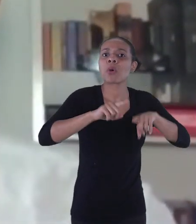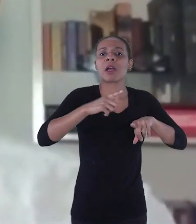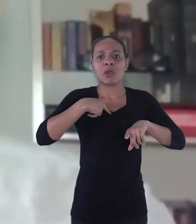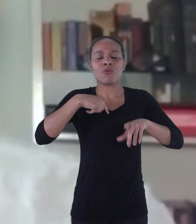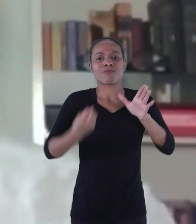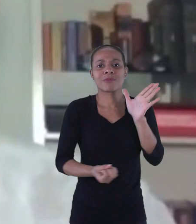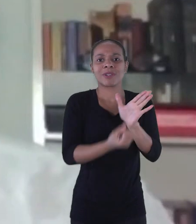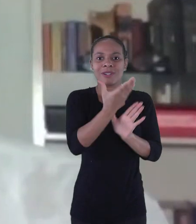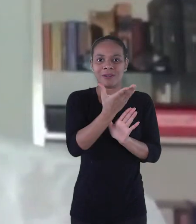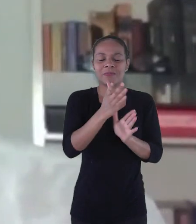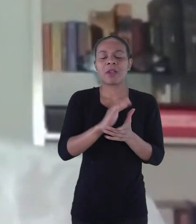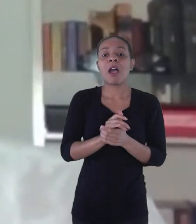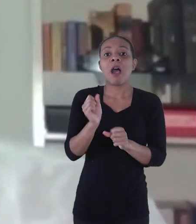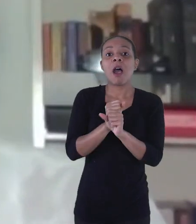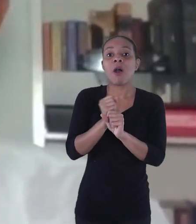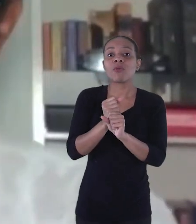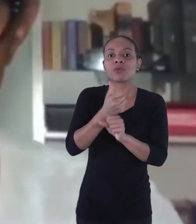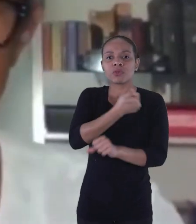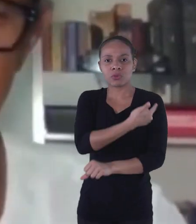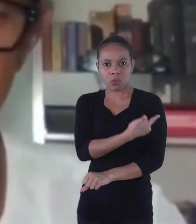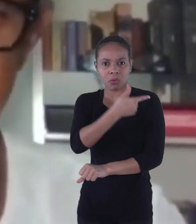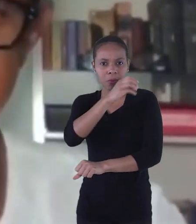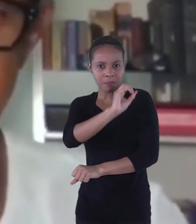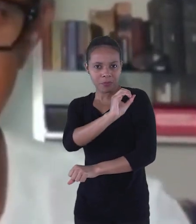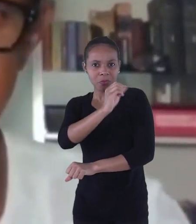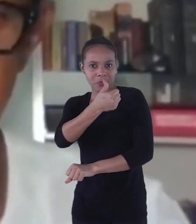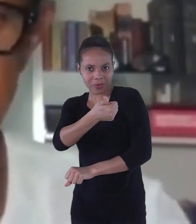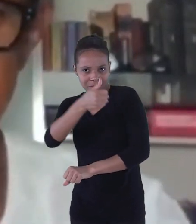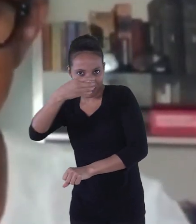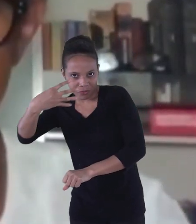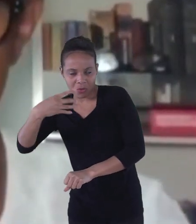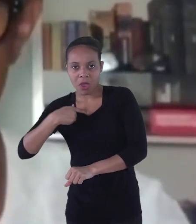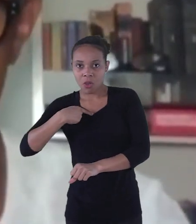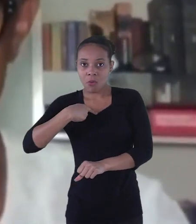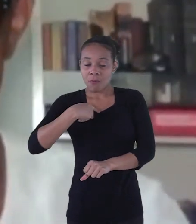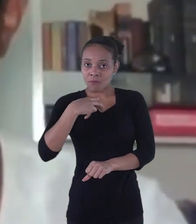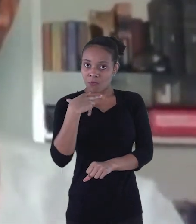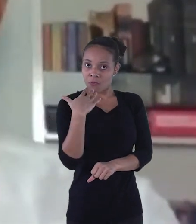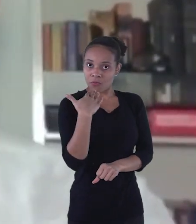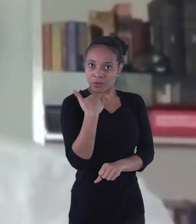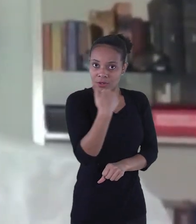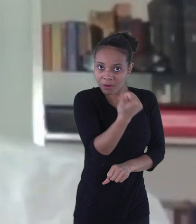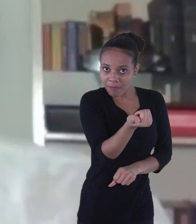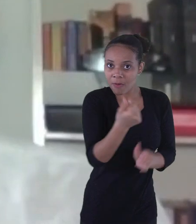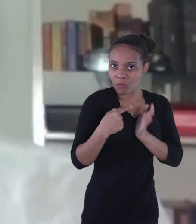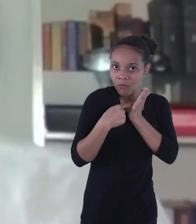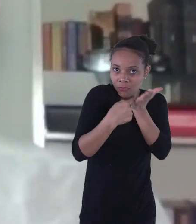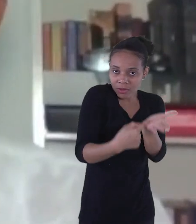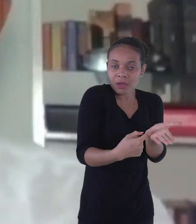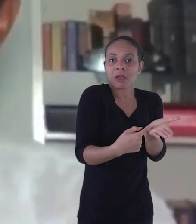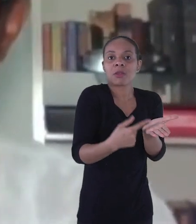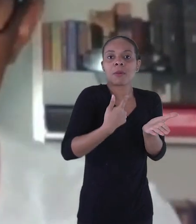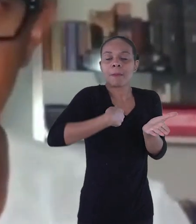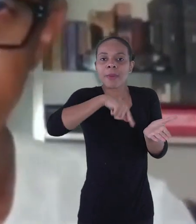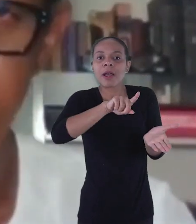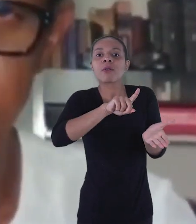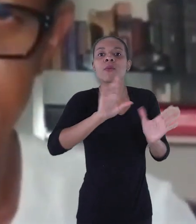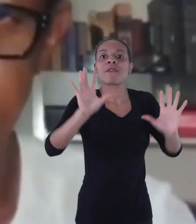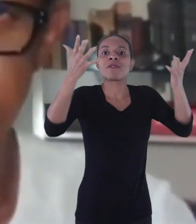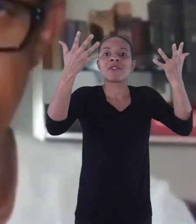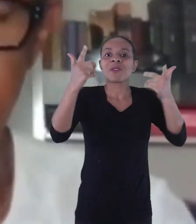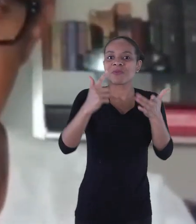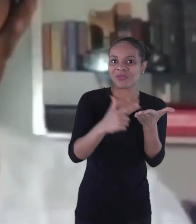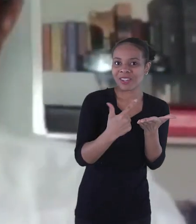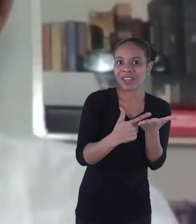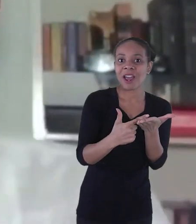do nascimento, eu fui chamado para fazer uma festa literária em São Paulo, que é a Flink Sampa, em homenagem